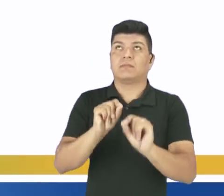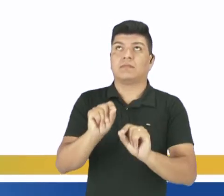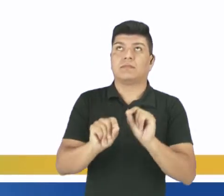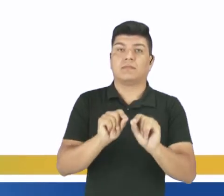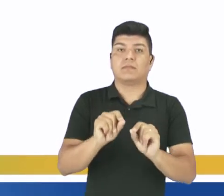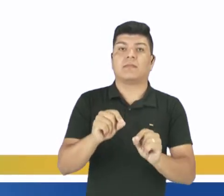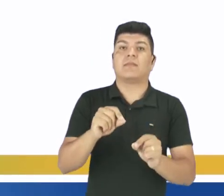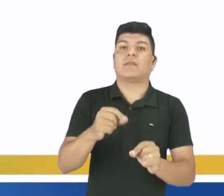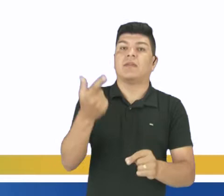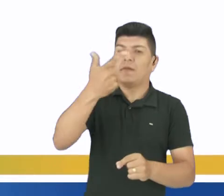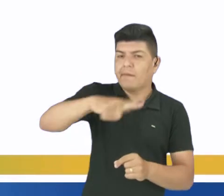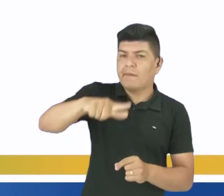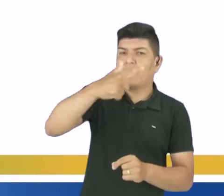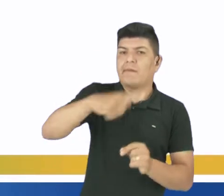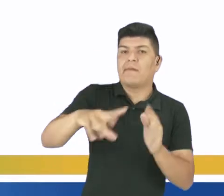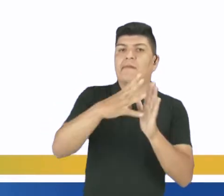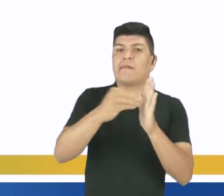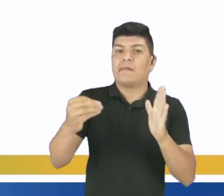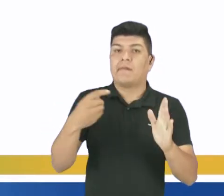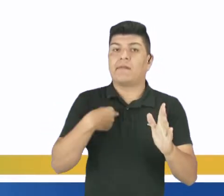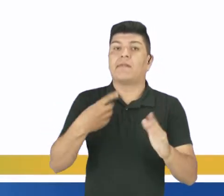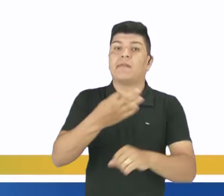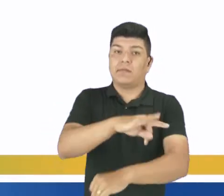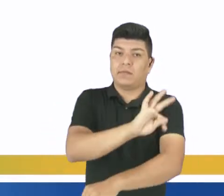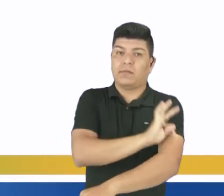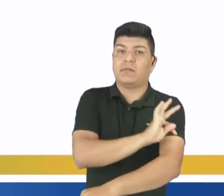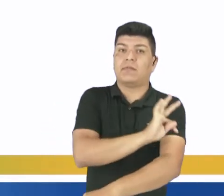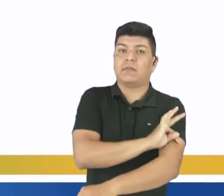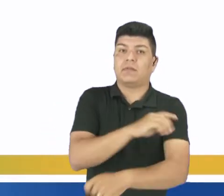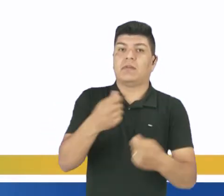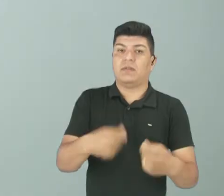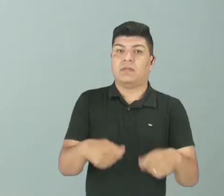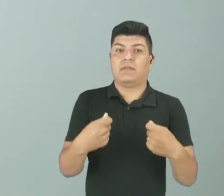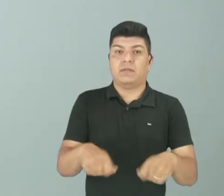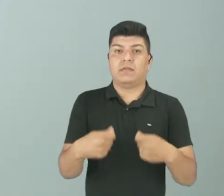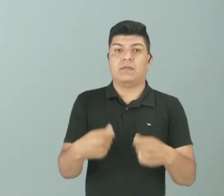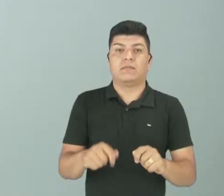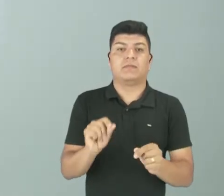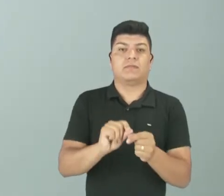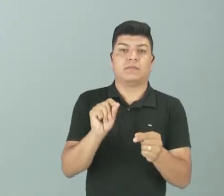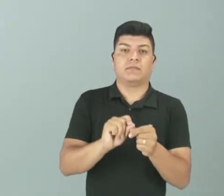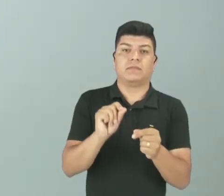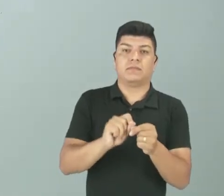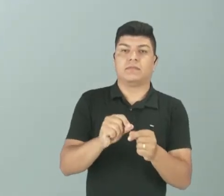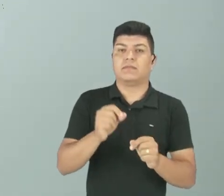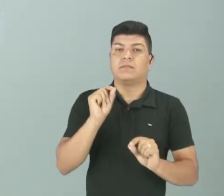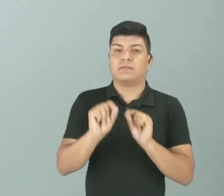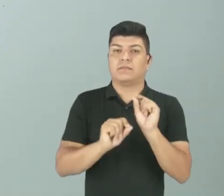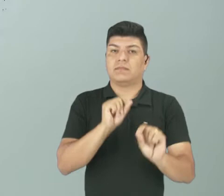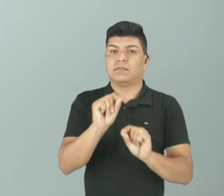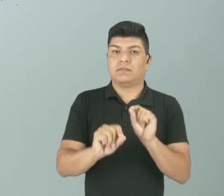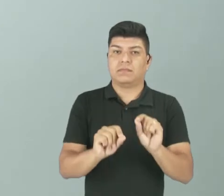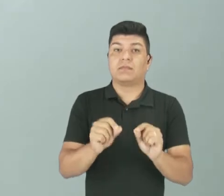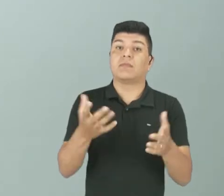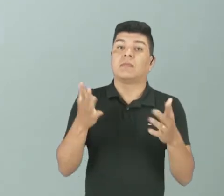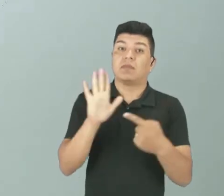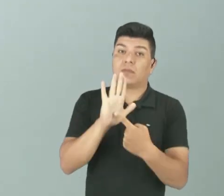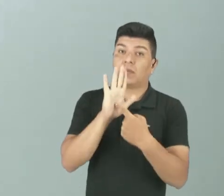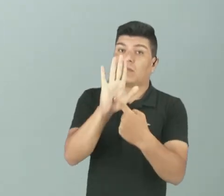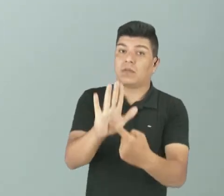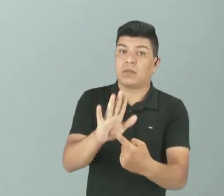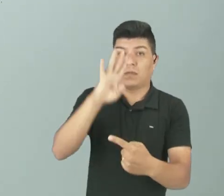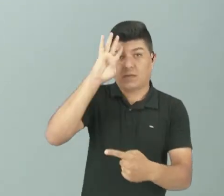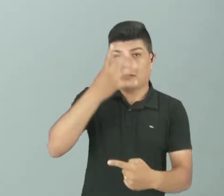operações repetitivas ou não, isso é uma técnica que eu devo fazê-la para poder dar certo determinada tarefa que eu